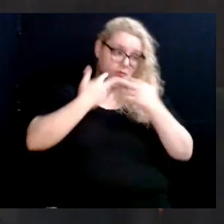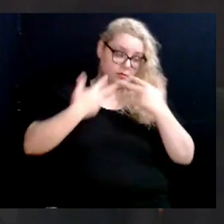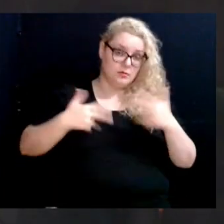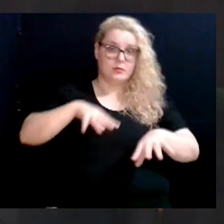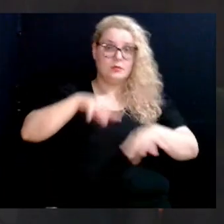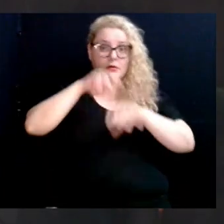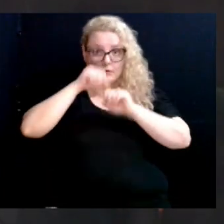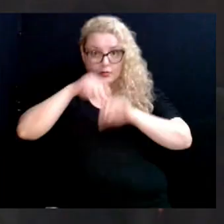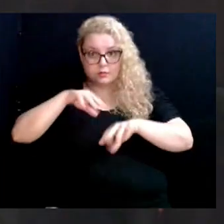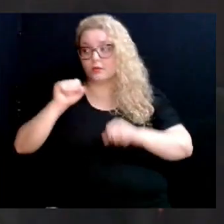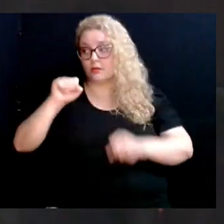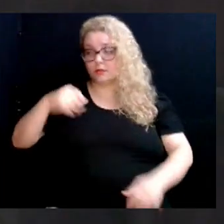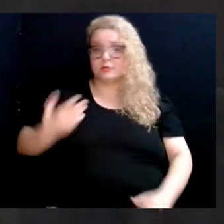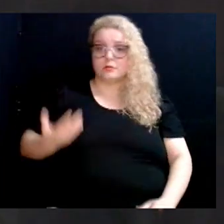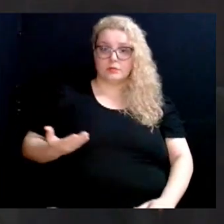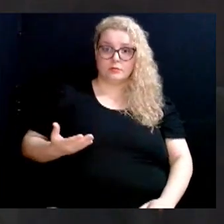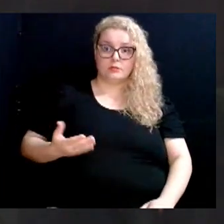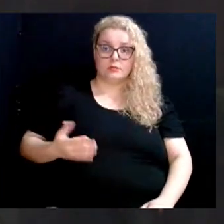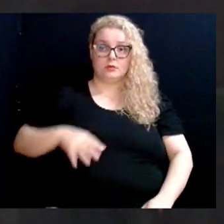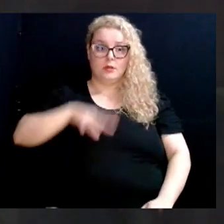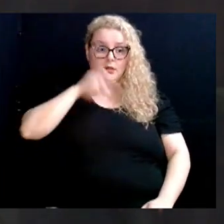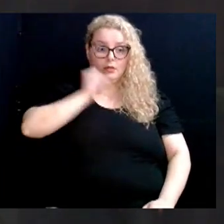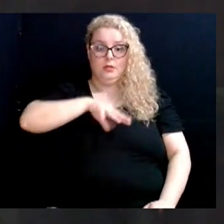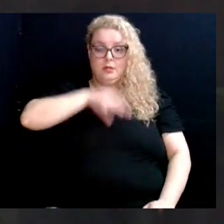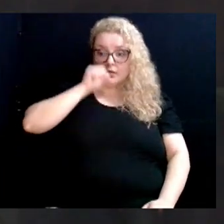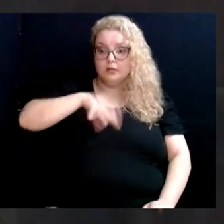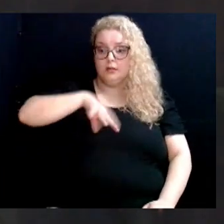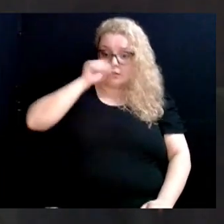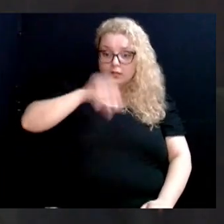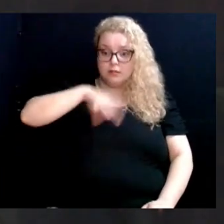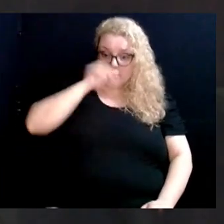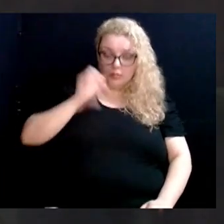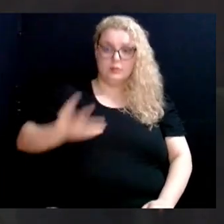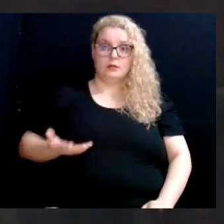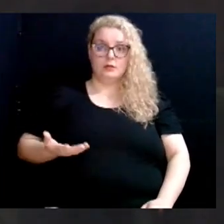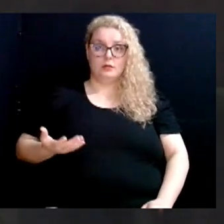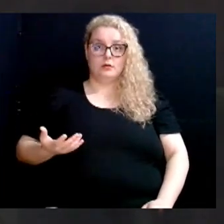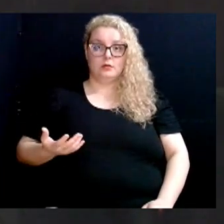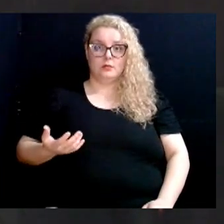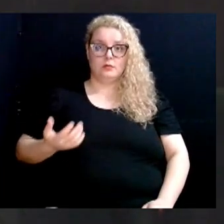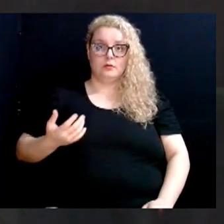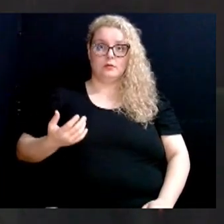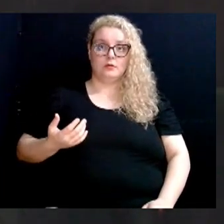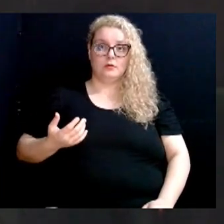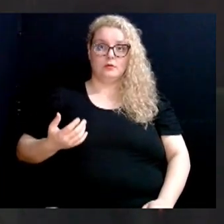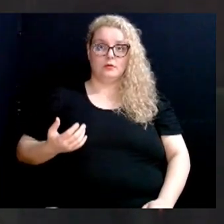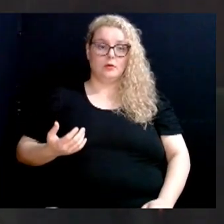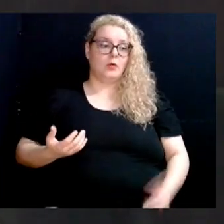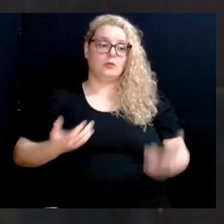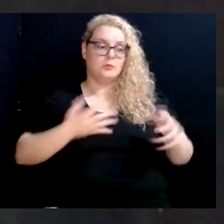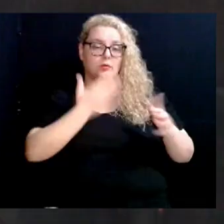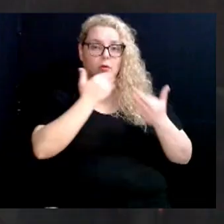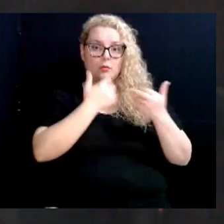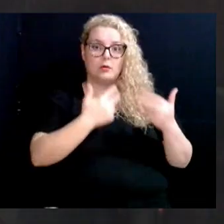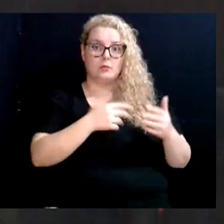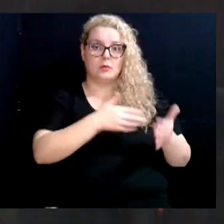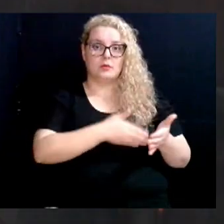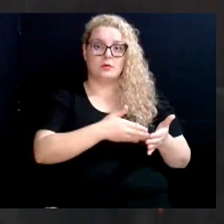respiração. Sim. Então, pessoas que respiram muito rápido ou que rejeitam a comida, elas estão rejeitando a